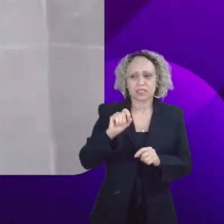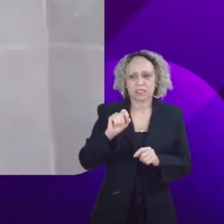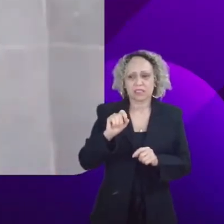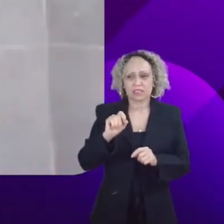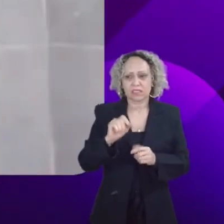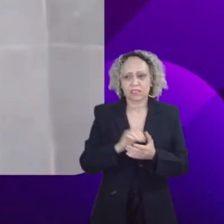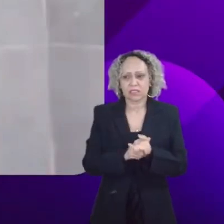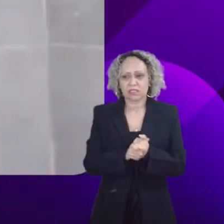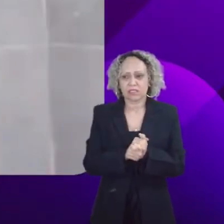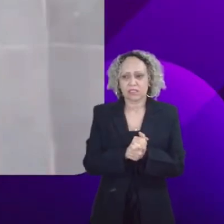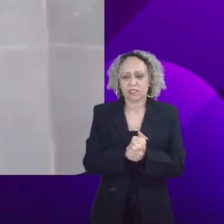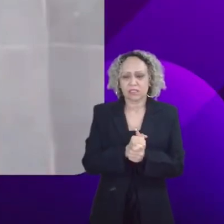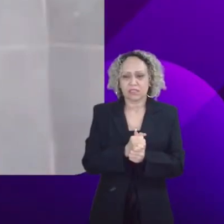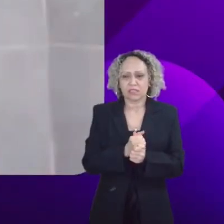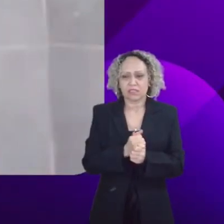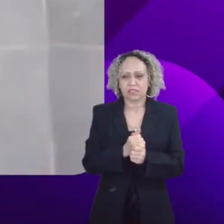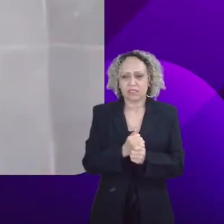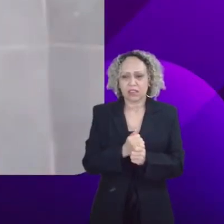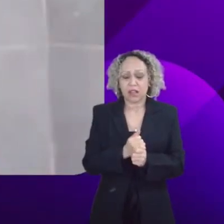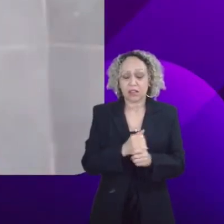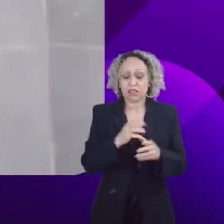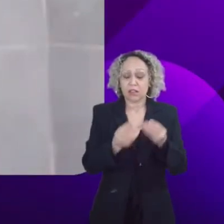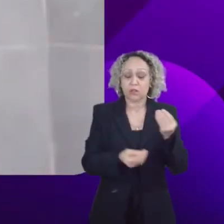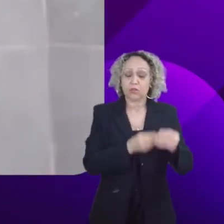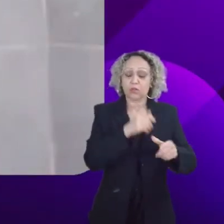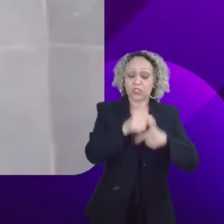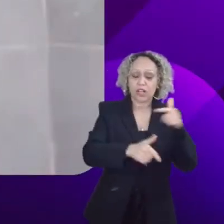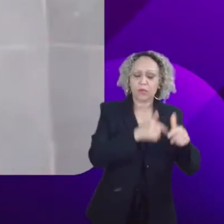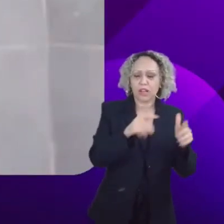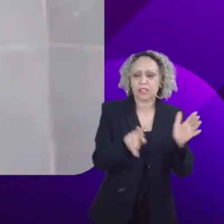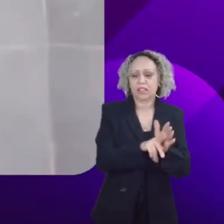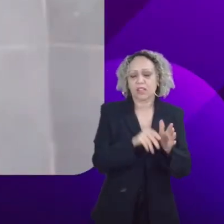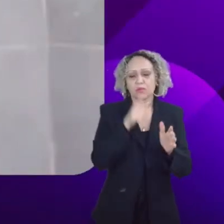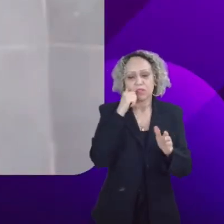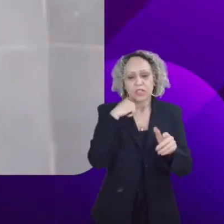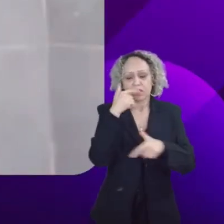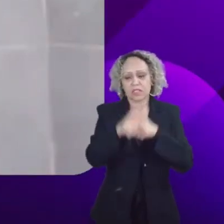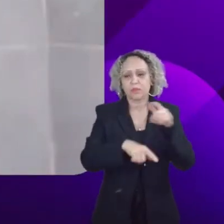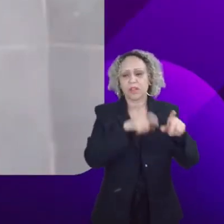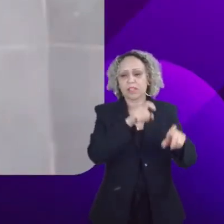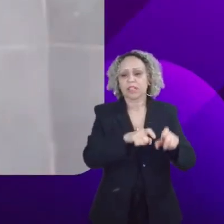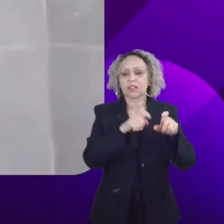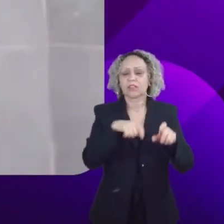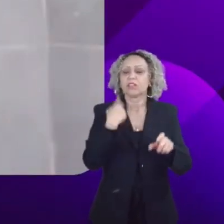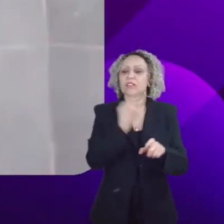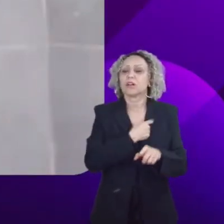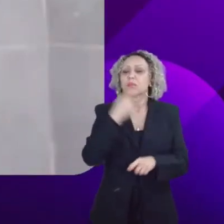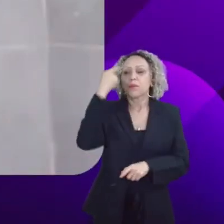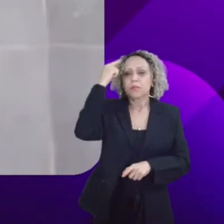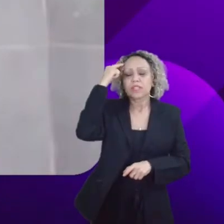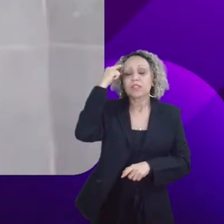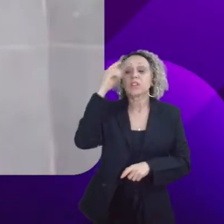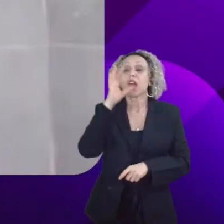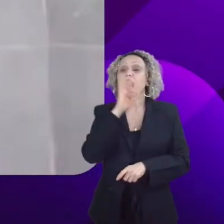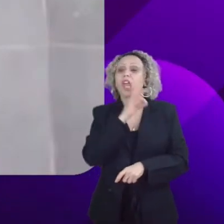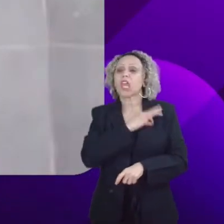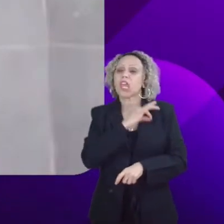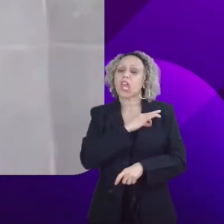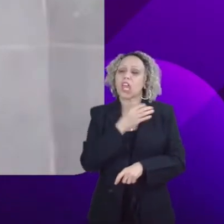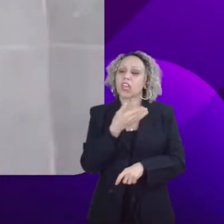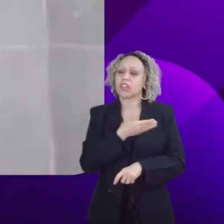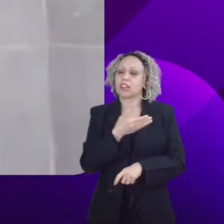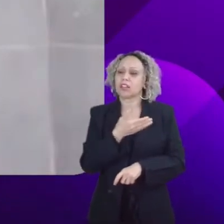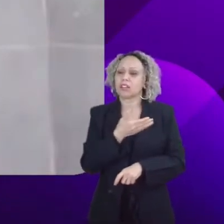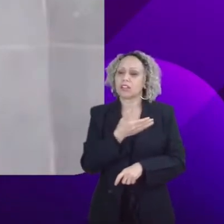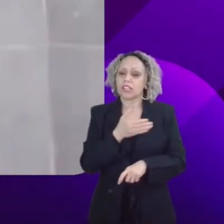produção das trabalhadoras rurais, das agricultoras familiares, nós estamos pensando em renda,